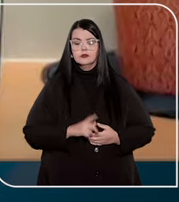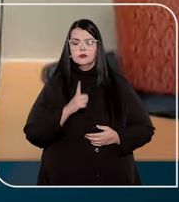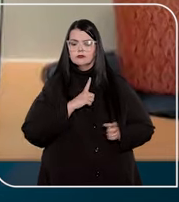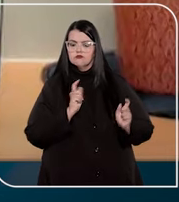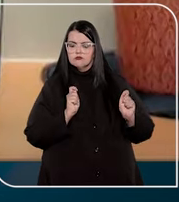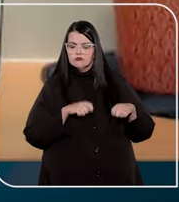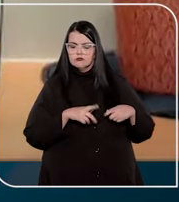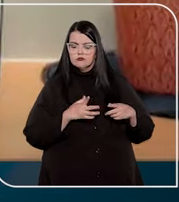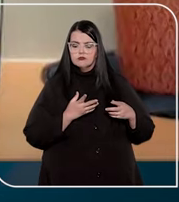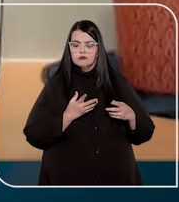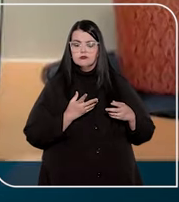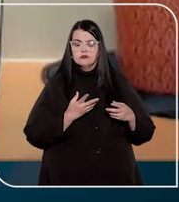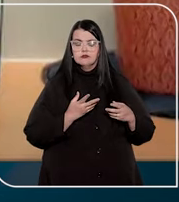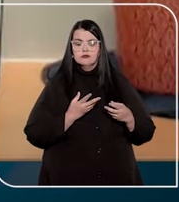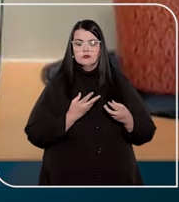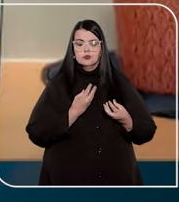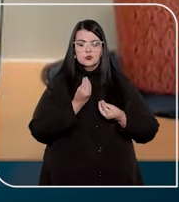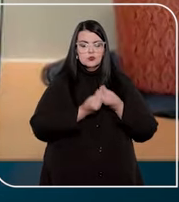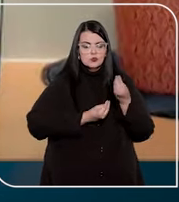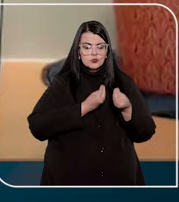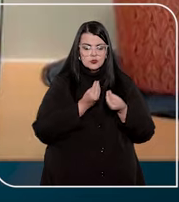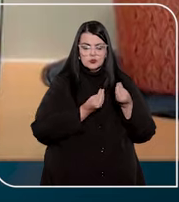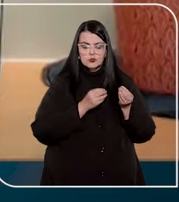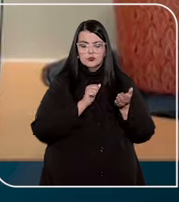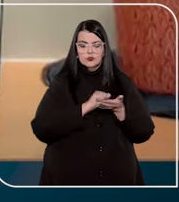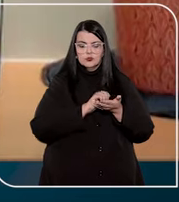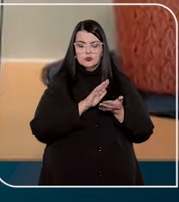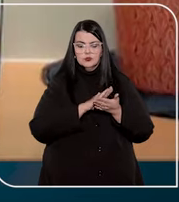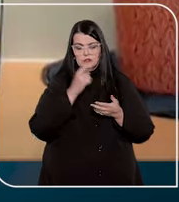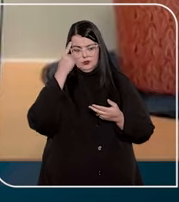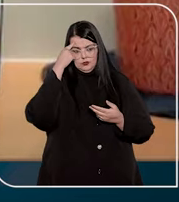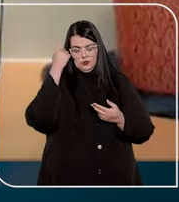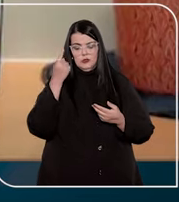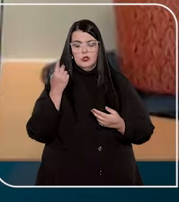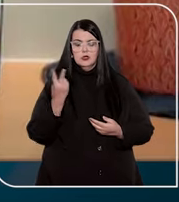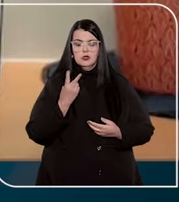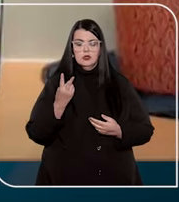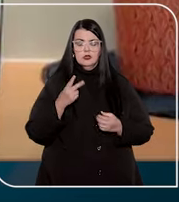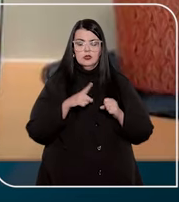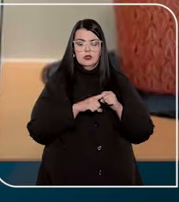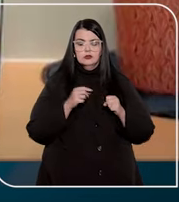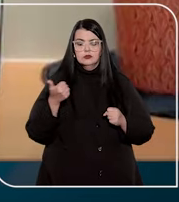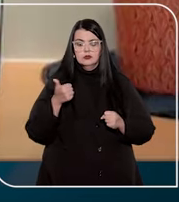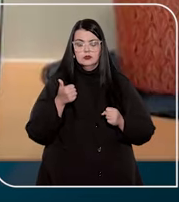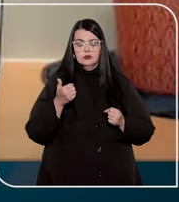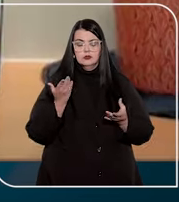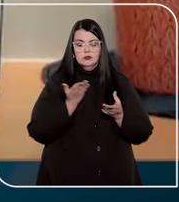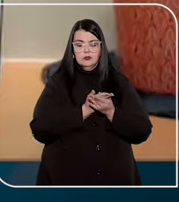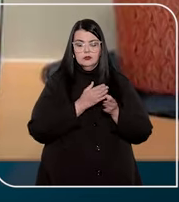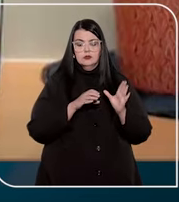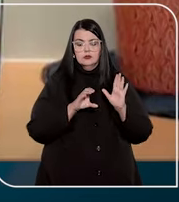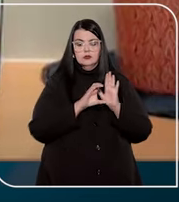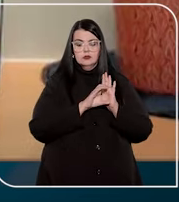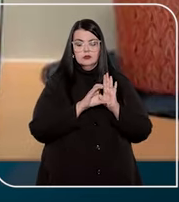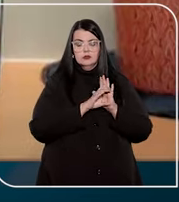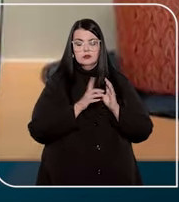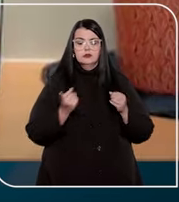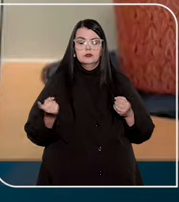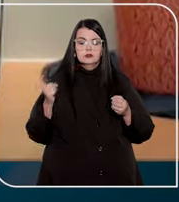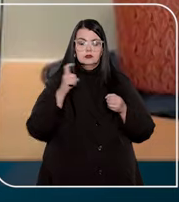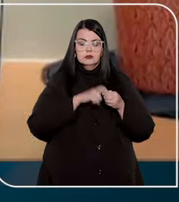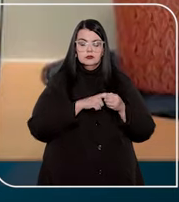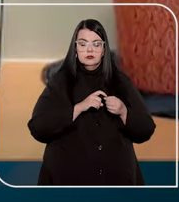cabível a manejar ali a hipótese do inciso 2 do artigo 1030 do Código de Processo Civil, que é